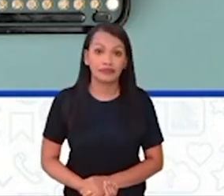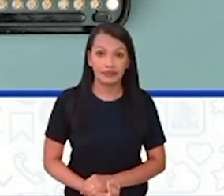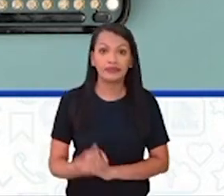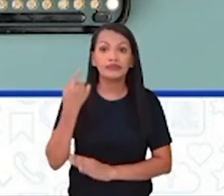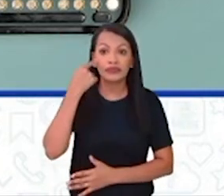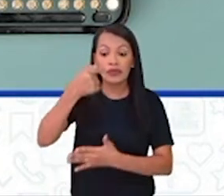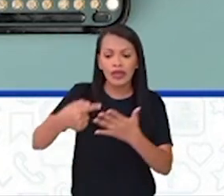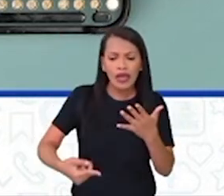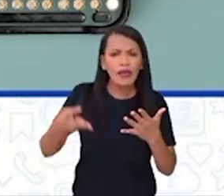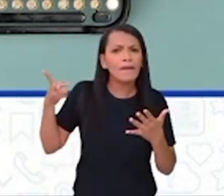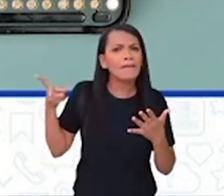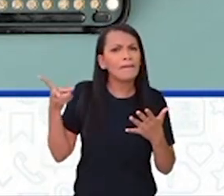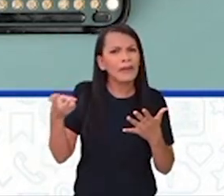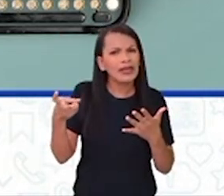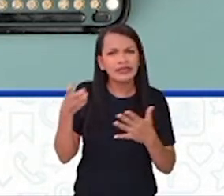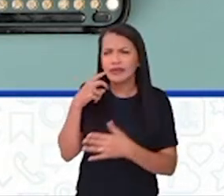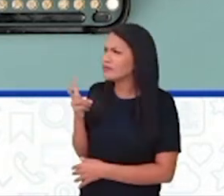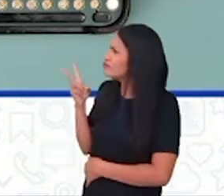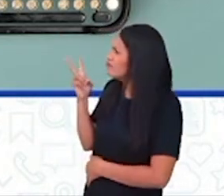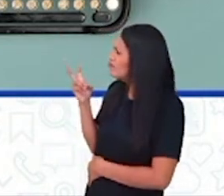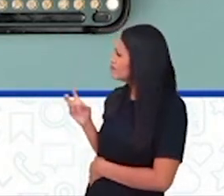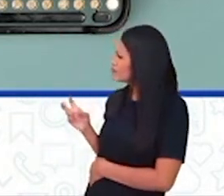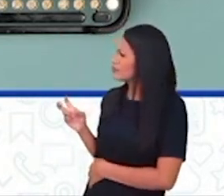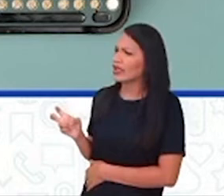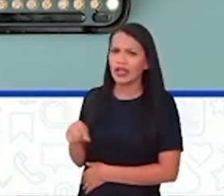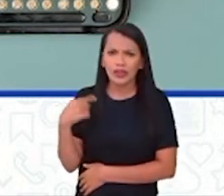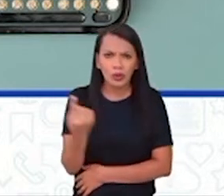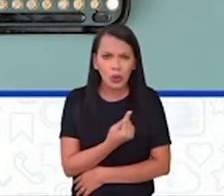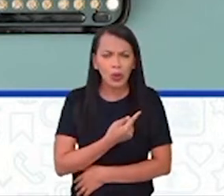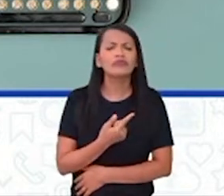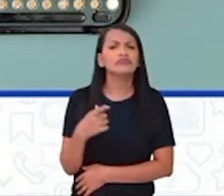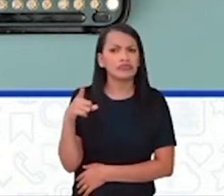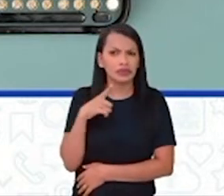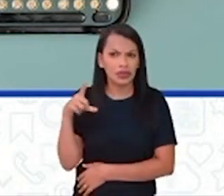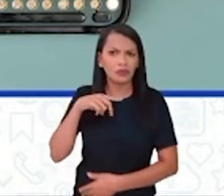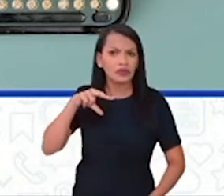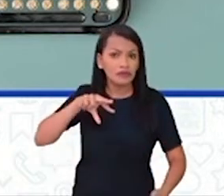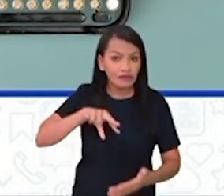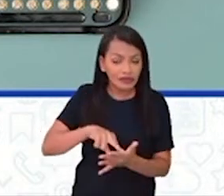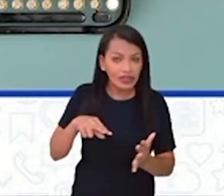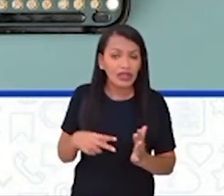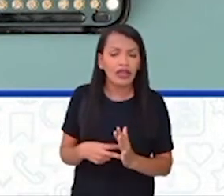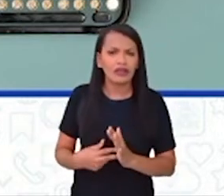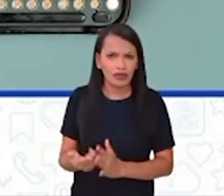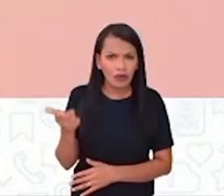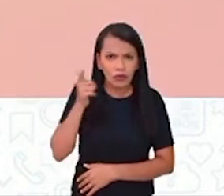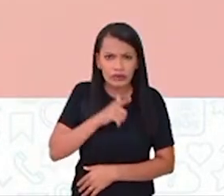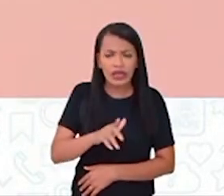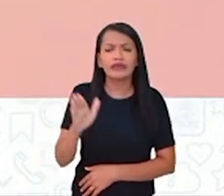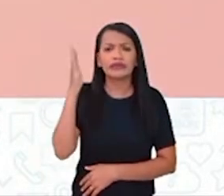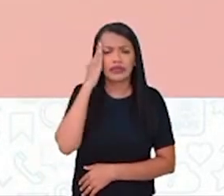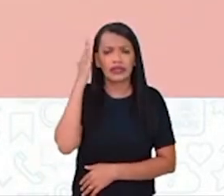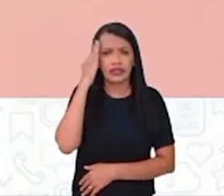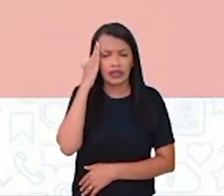chão. Será que a gente consegue construir orações com cada uma delas? Será que a gente consegue entender o sentido delas?